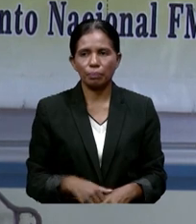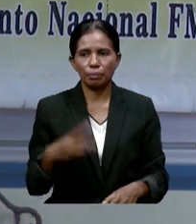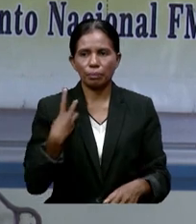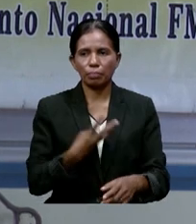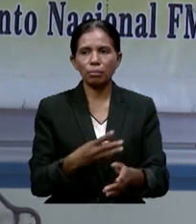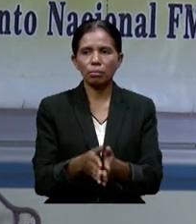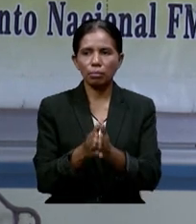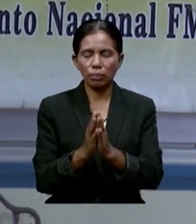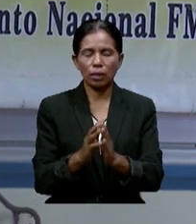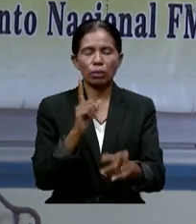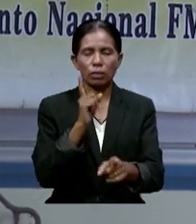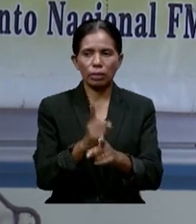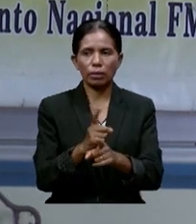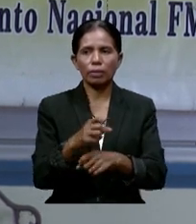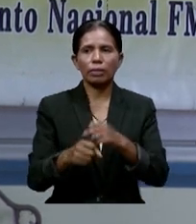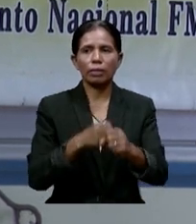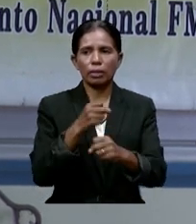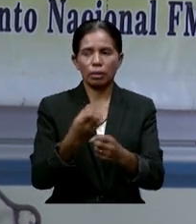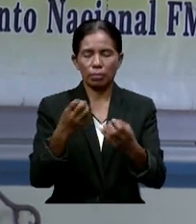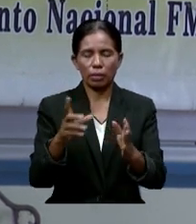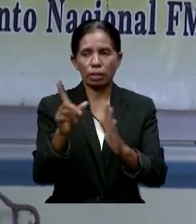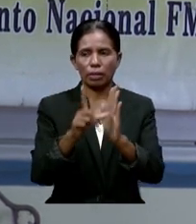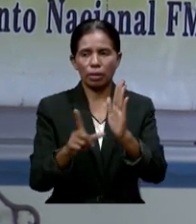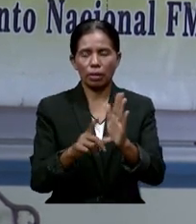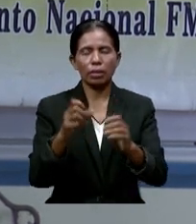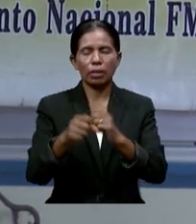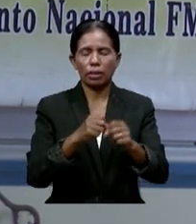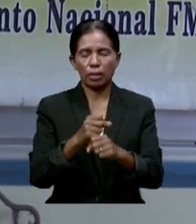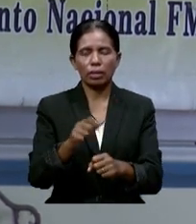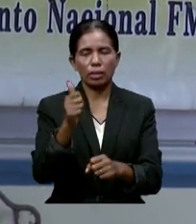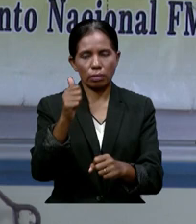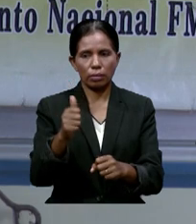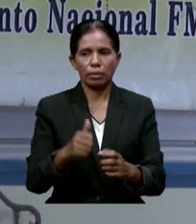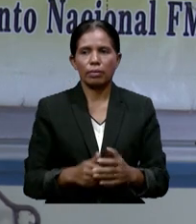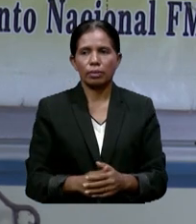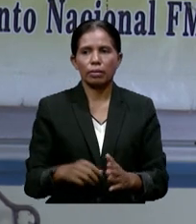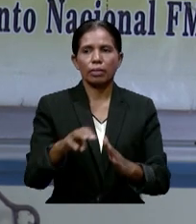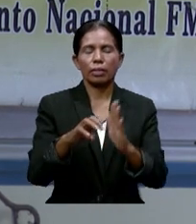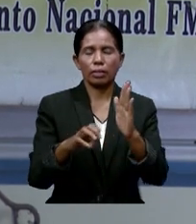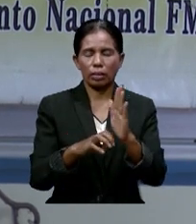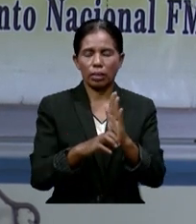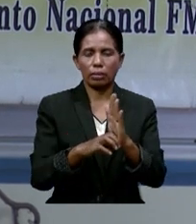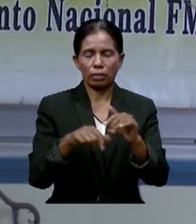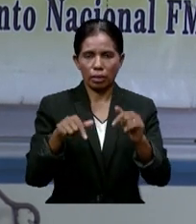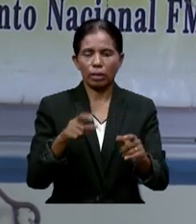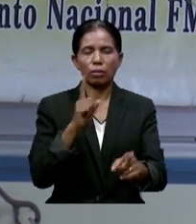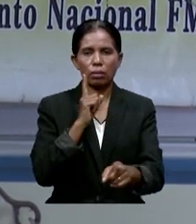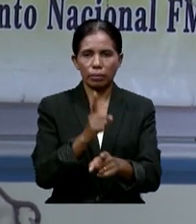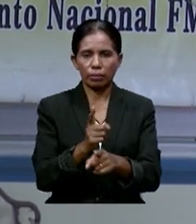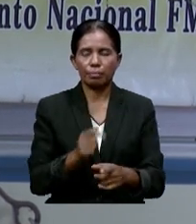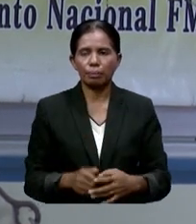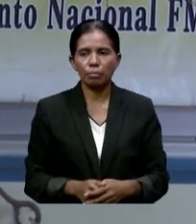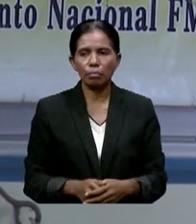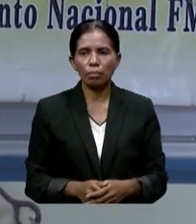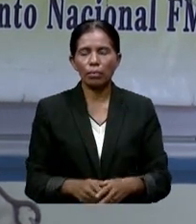que tu tiro los ira ne tinan bara con lei ne de catina sonorizona que ne que lei urlosona estar ne tiro los ni